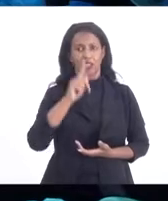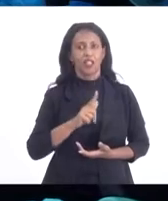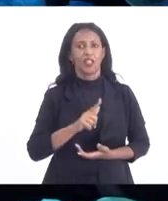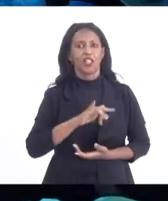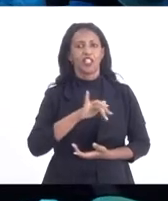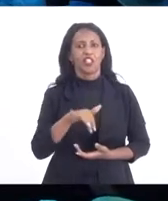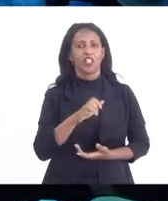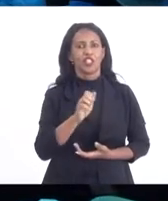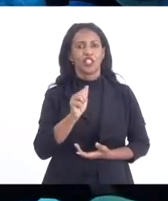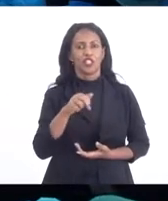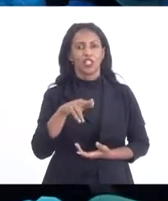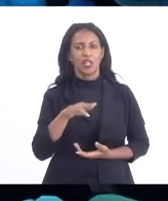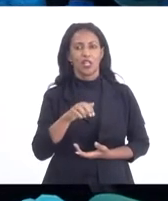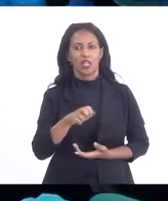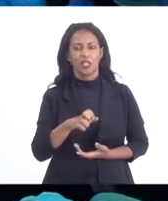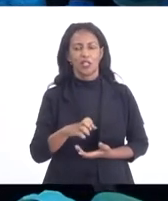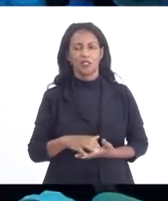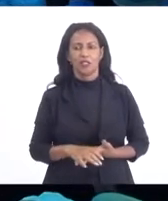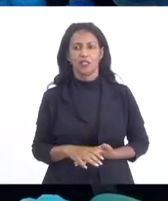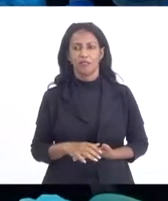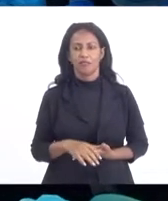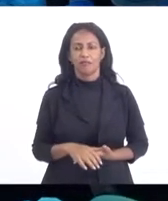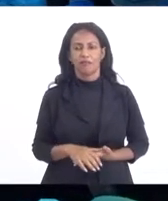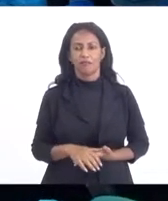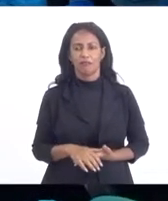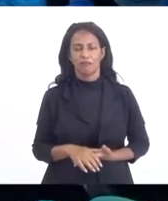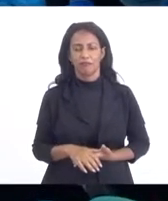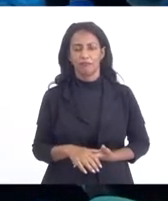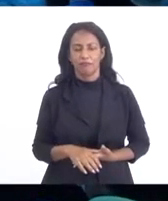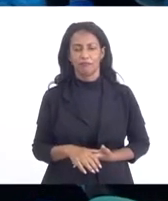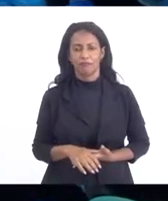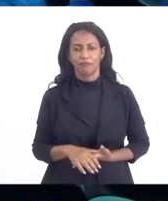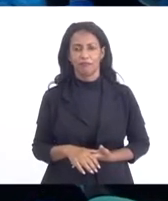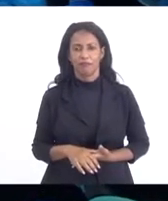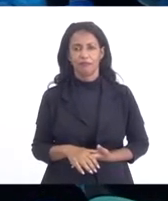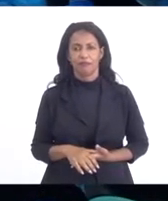Jeane Cordeiro, do município de Cardoso Moreira.